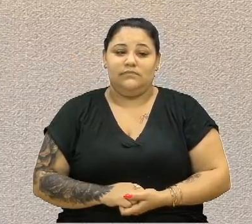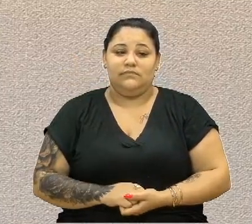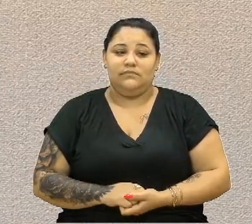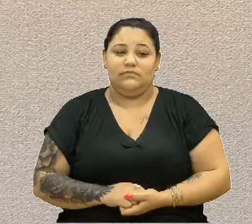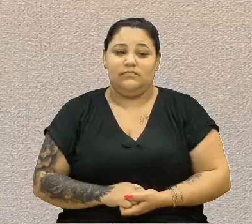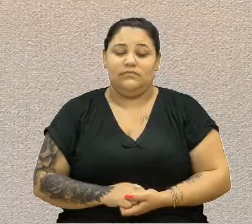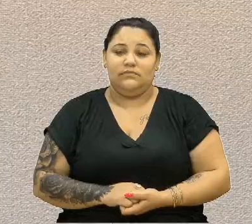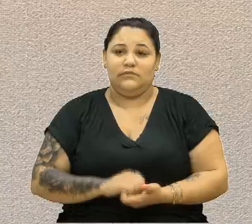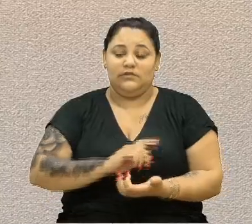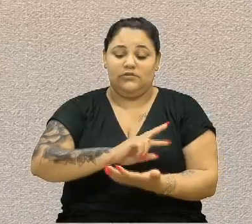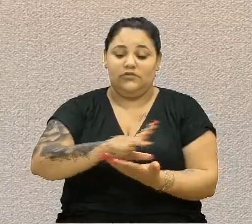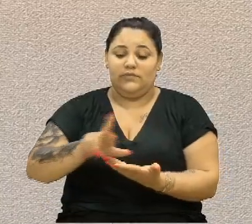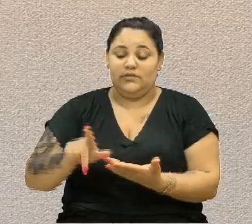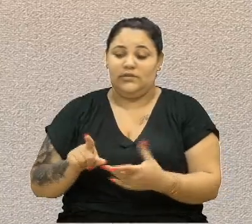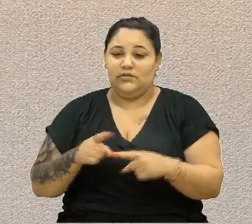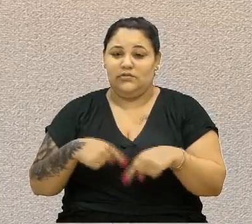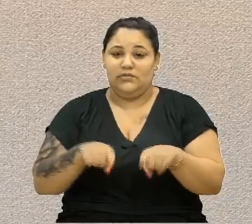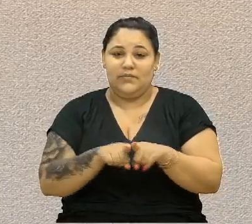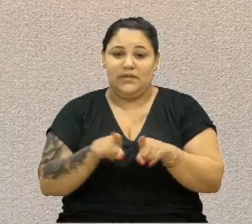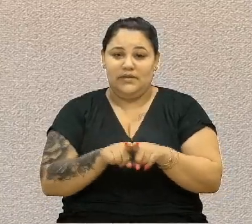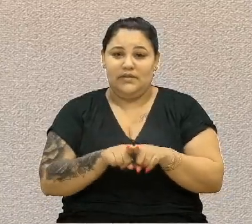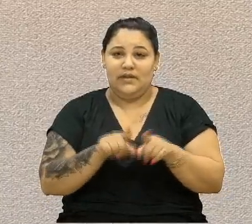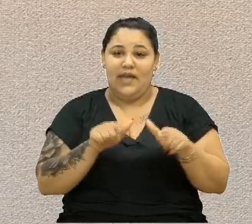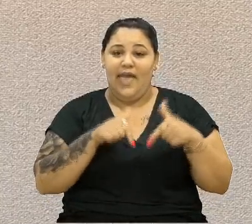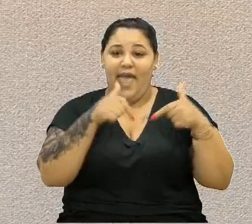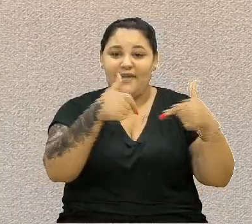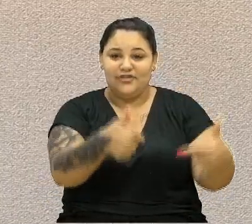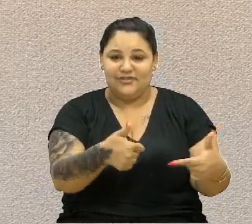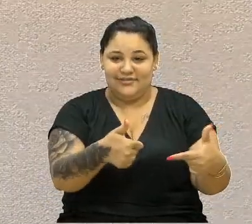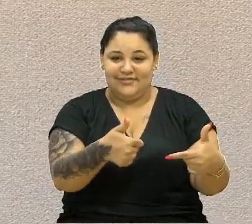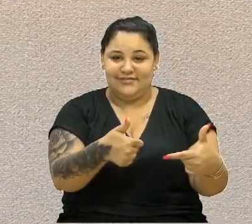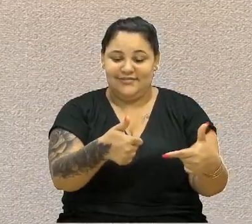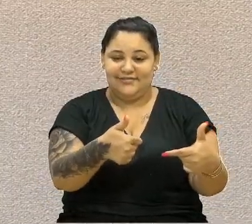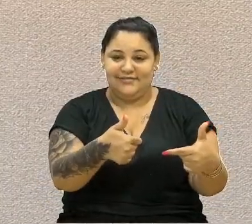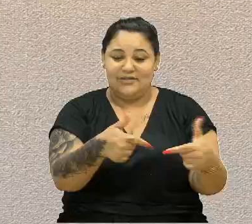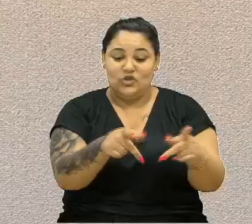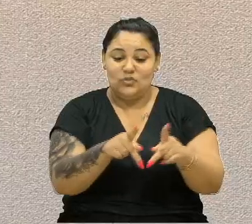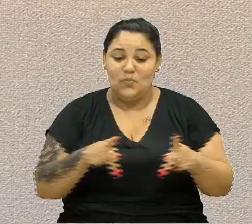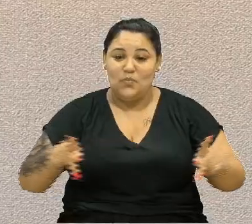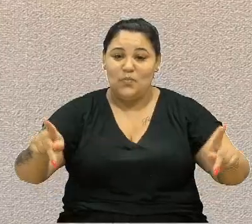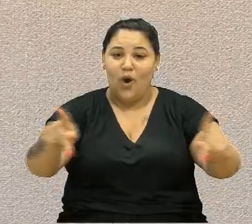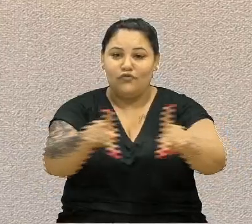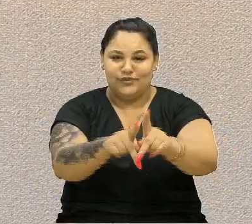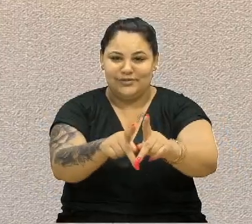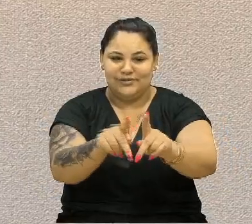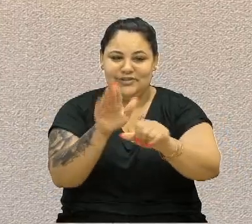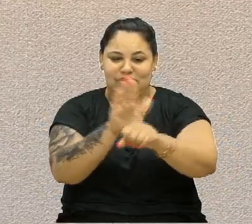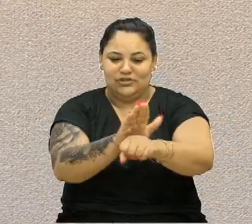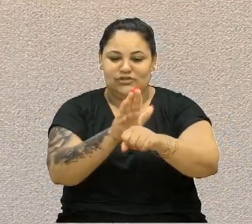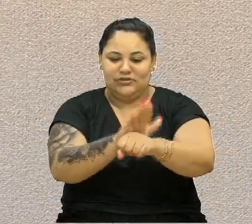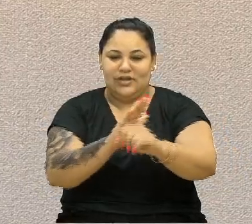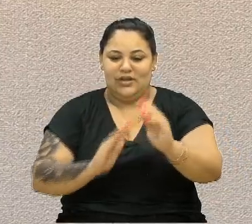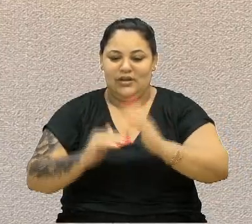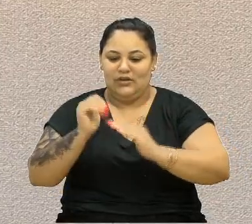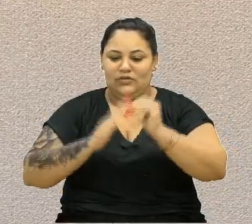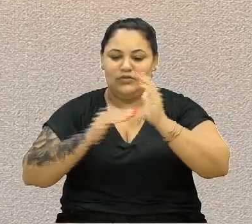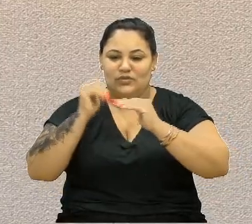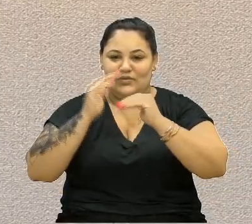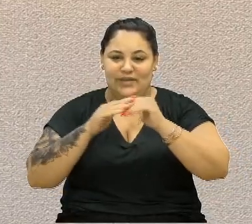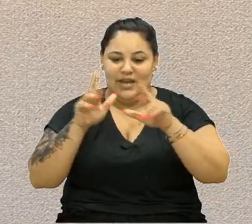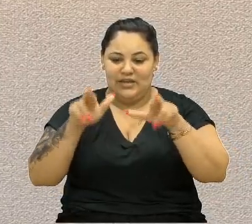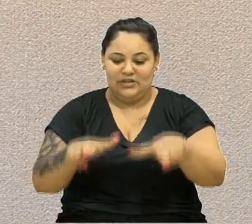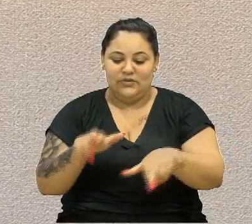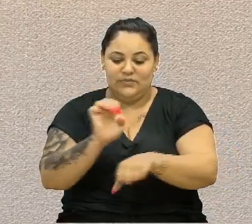na diversidade étnica, vários povos que ajudaram a construir essa região e a construir o nosso estado